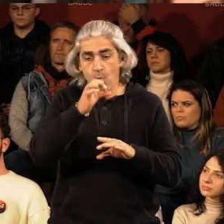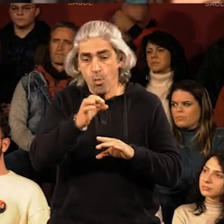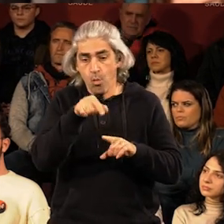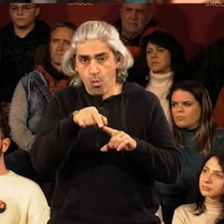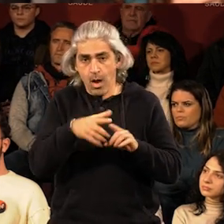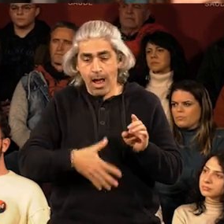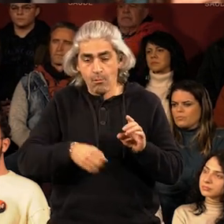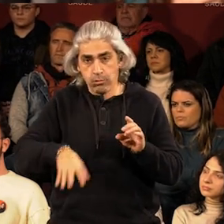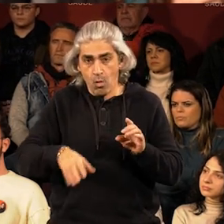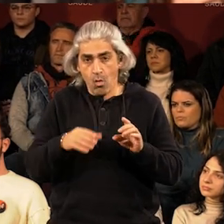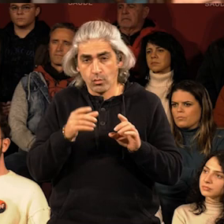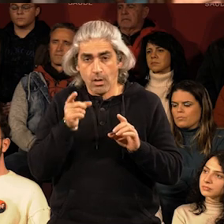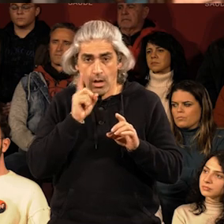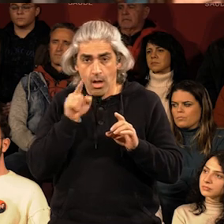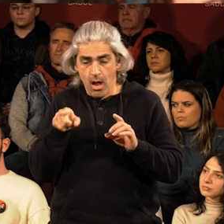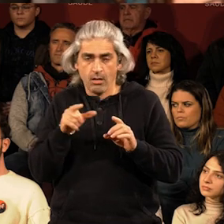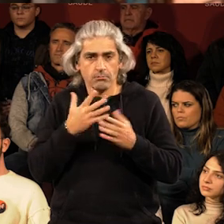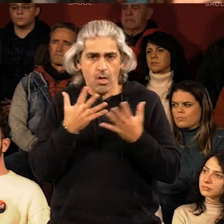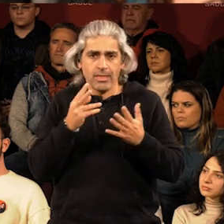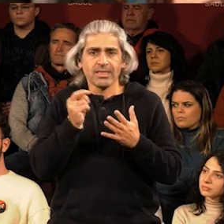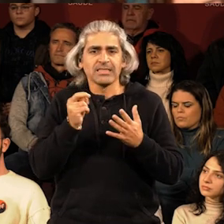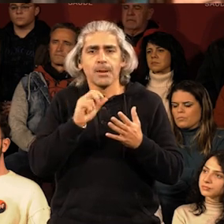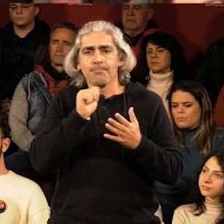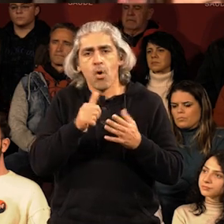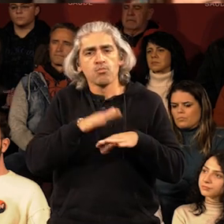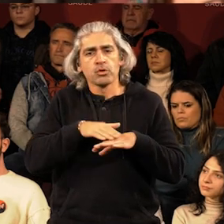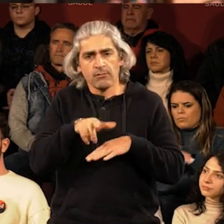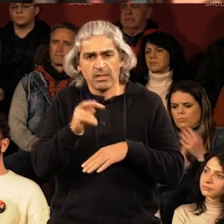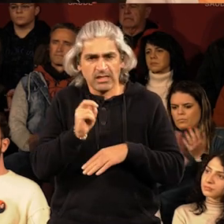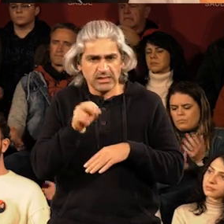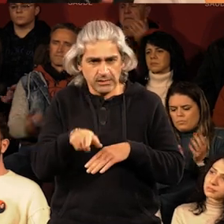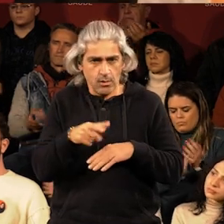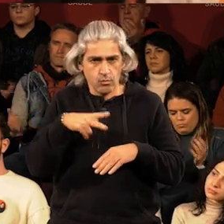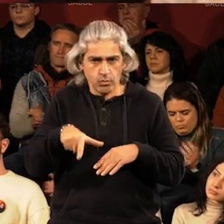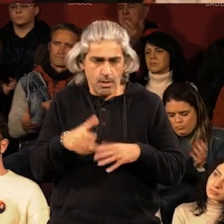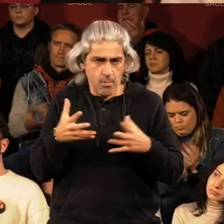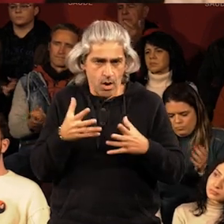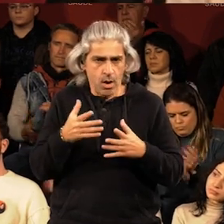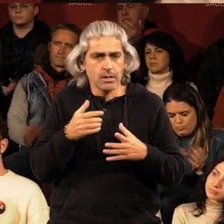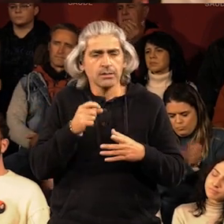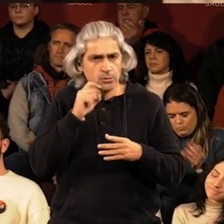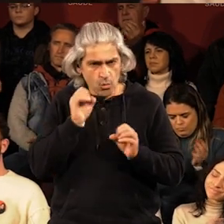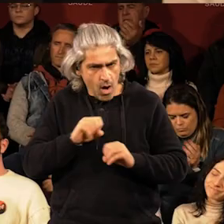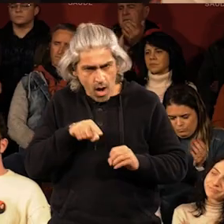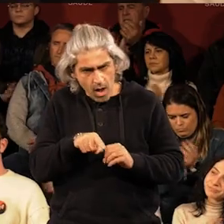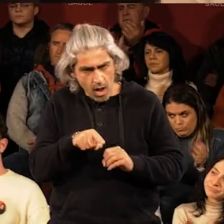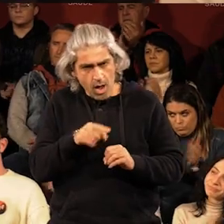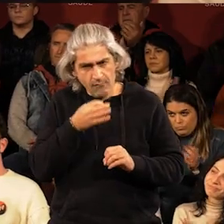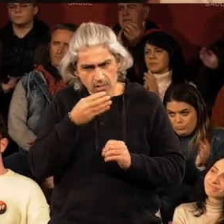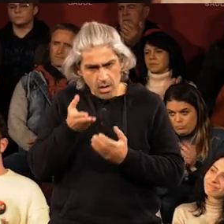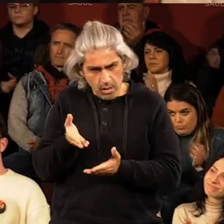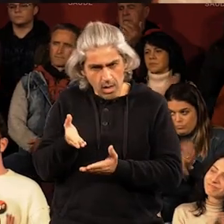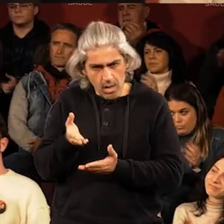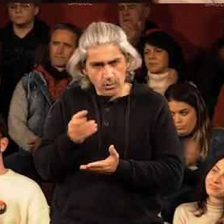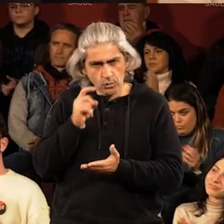terceira maior causa de morte das mulheres em Portugal querem falar sobre a insegurança falem sobre a